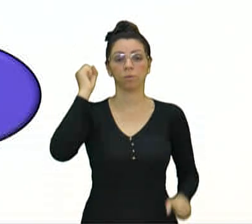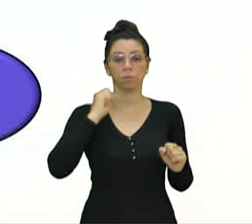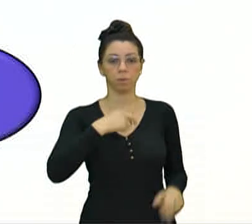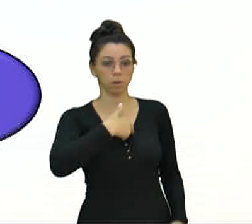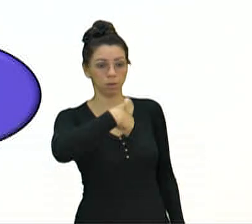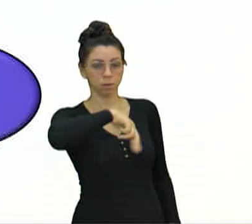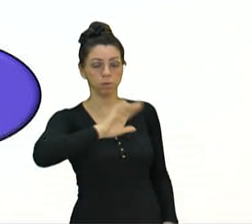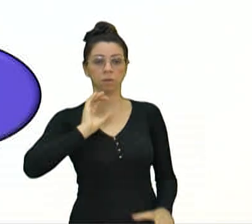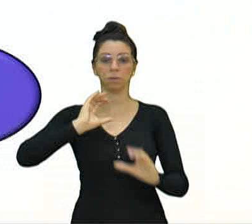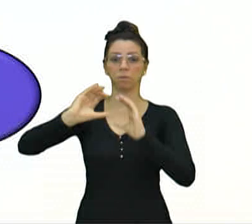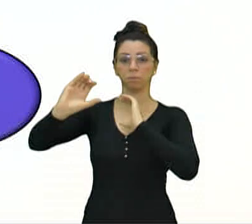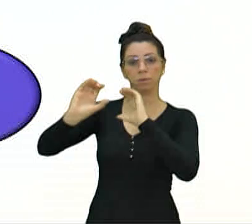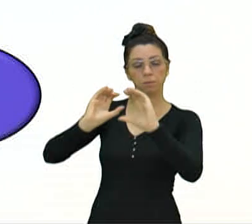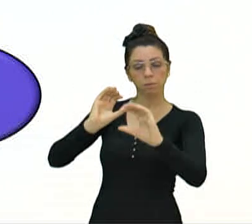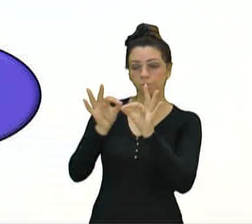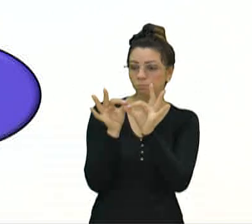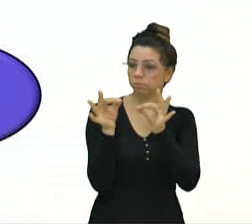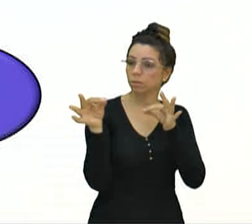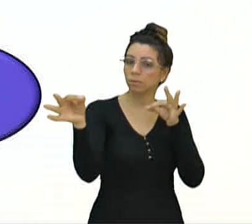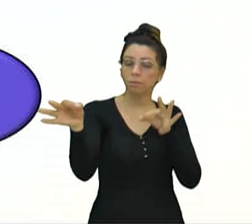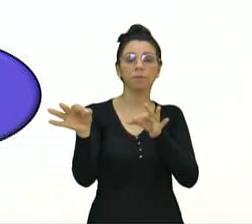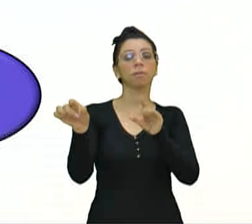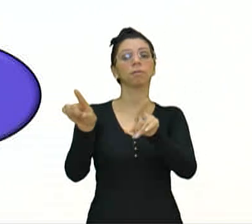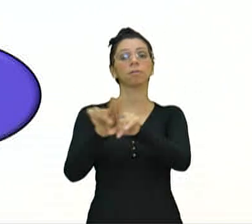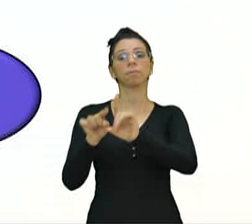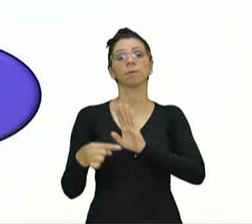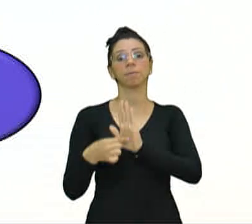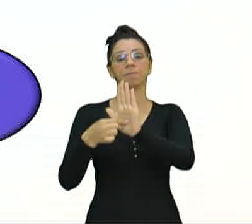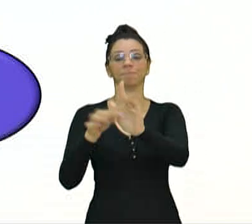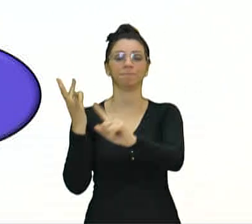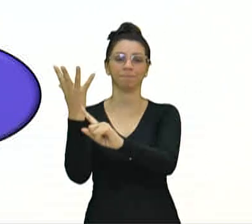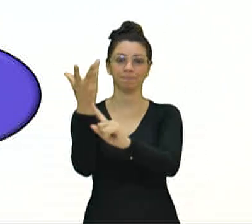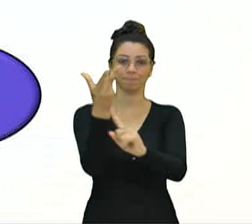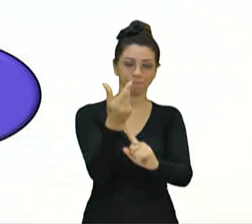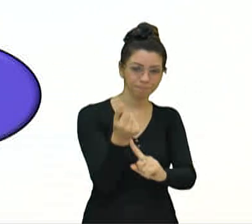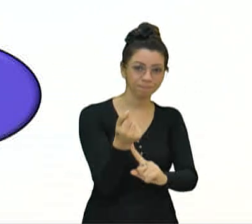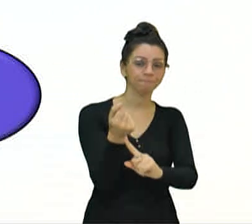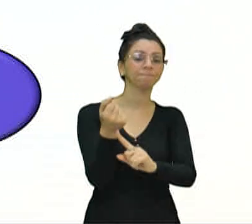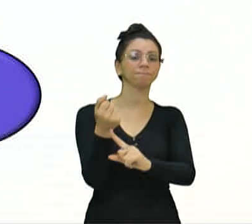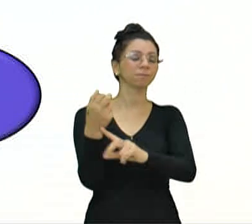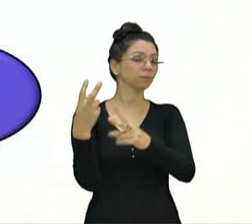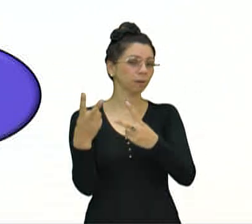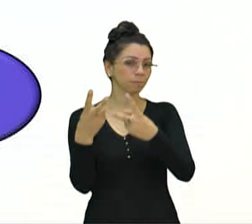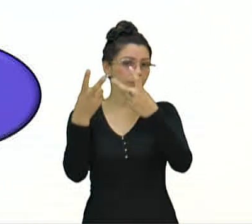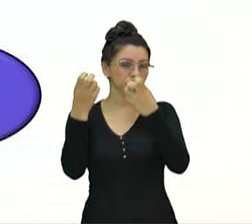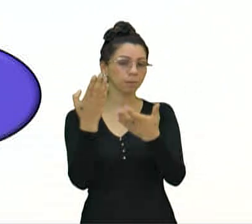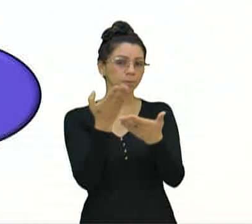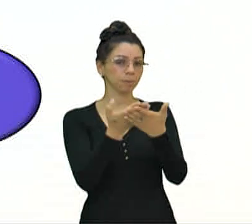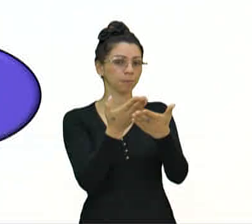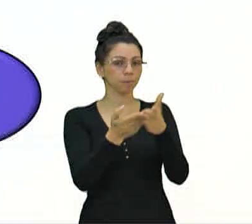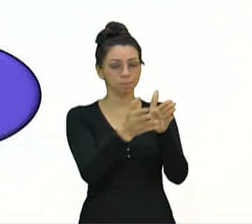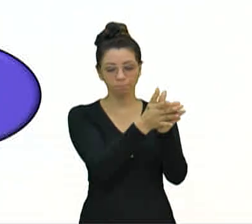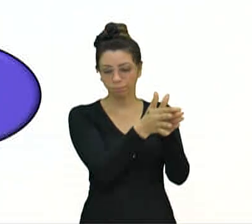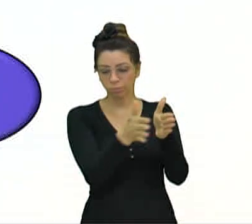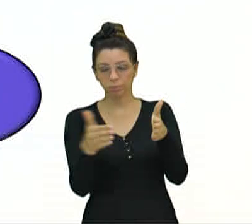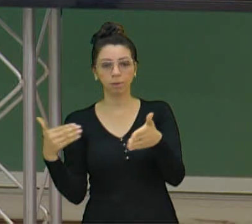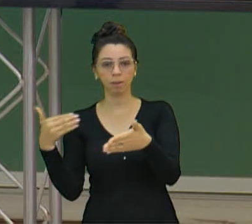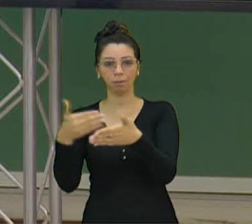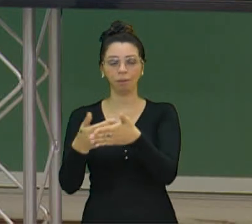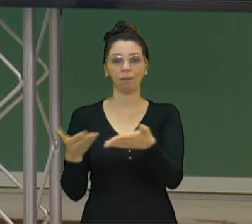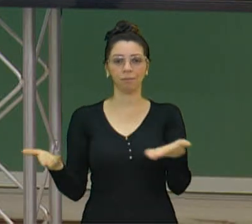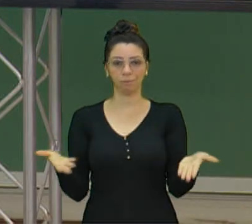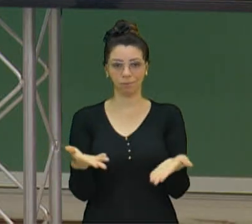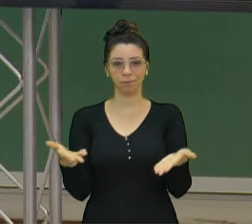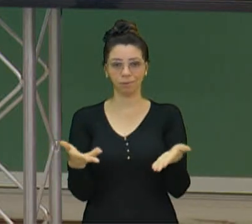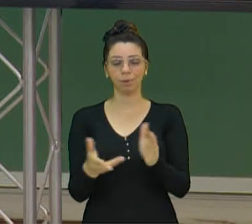na comunicação, à distância e em apresentações artísticas, que foi o que nós percebemos estudando sobre os tambores africanos